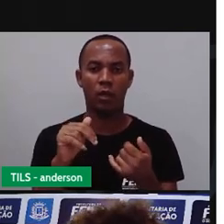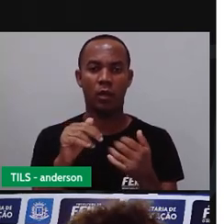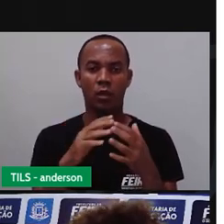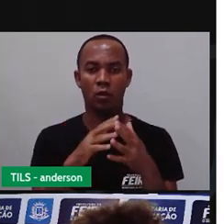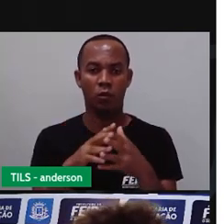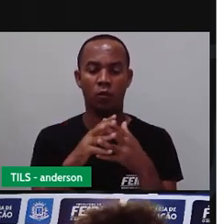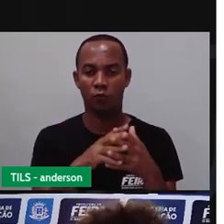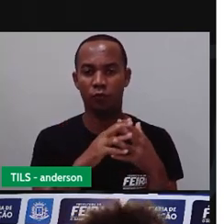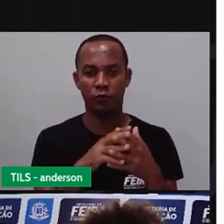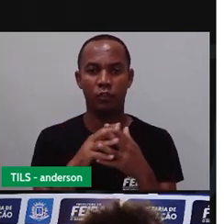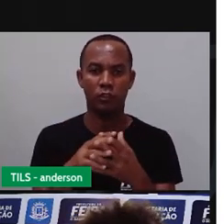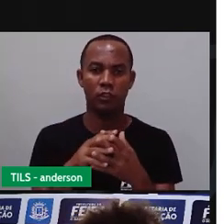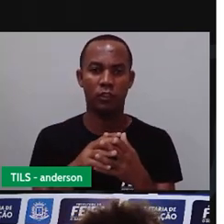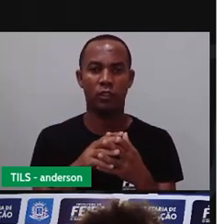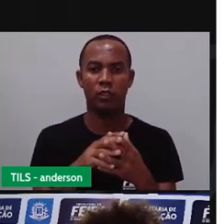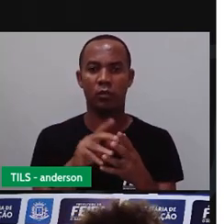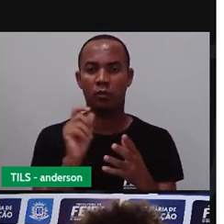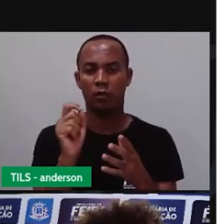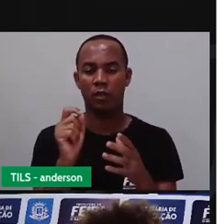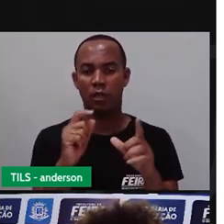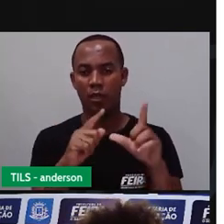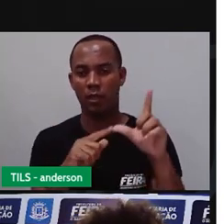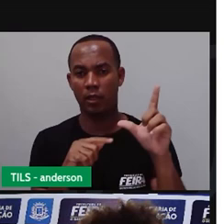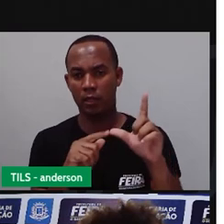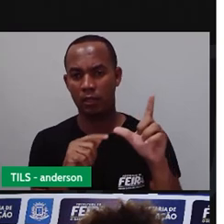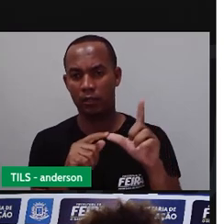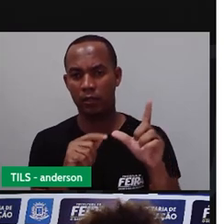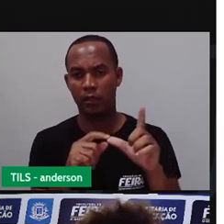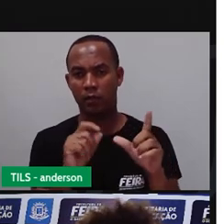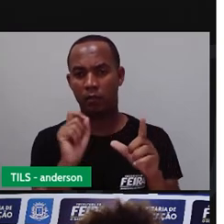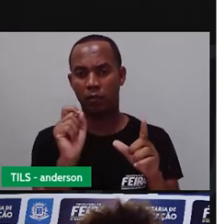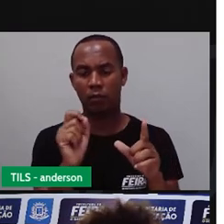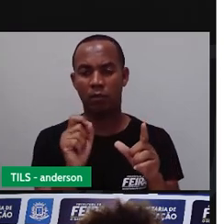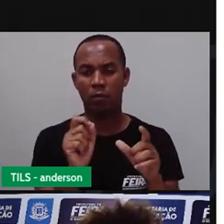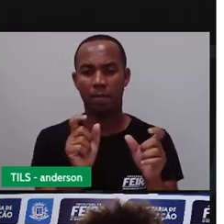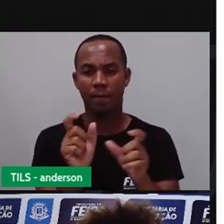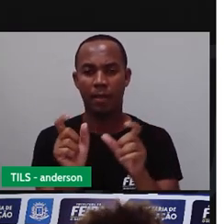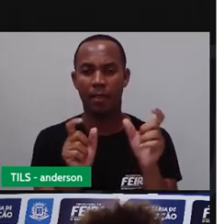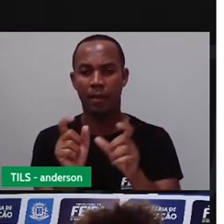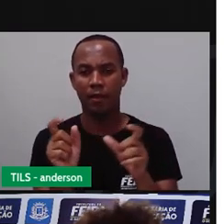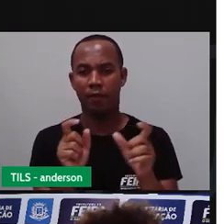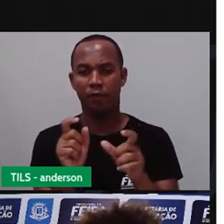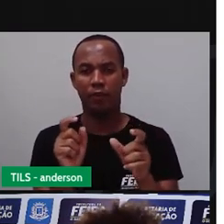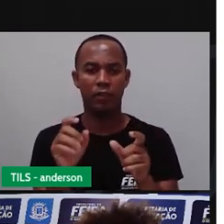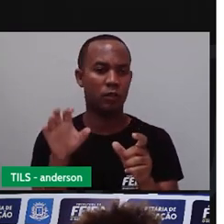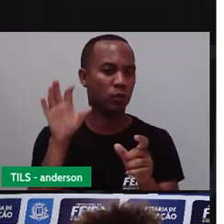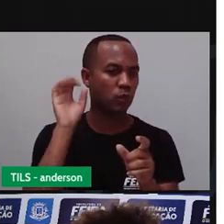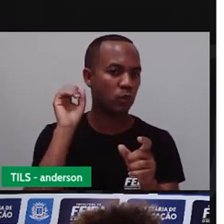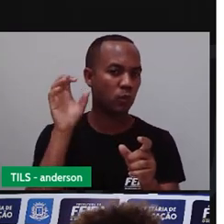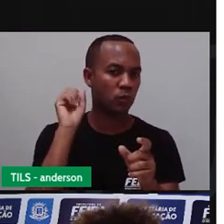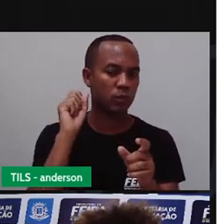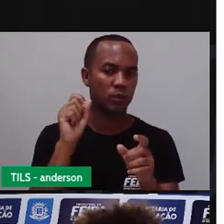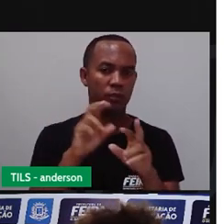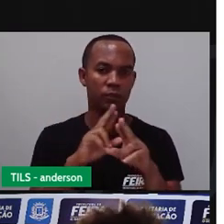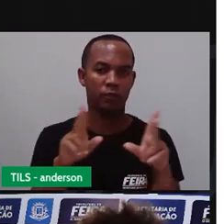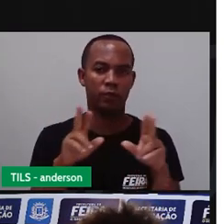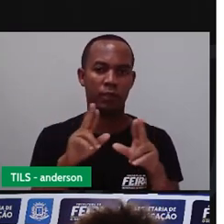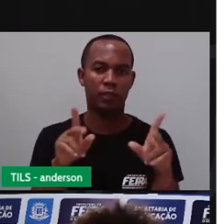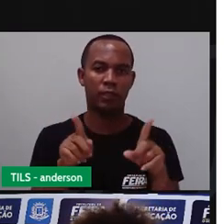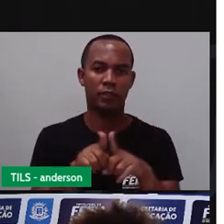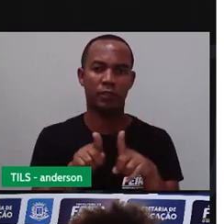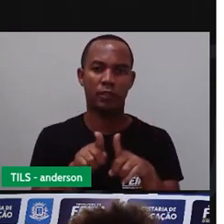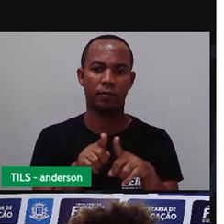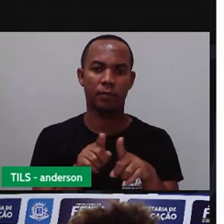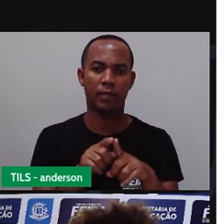com dígrafo porque o encontro consonantal né é o encontro de duas consoantes com sons Diferentes né isso